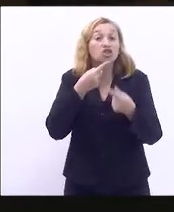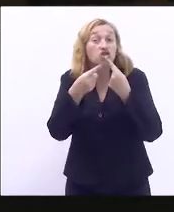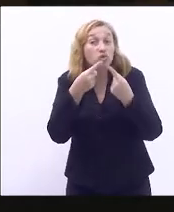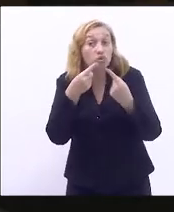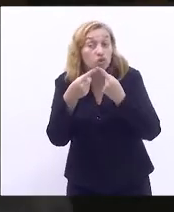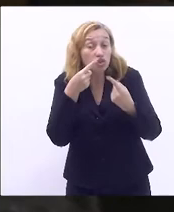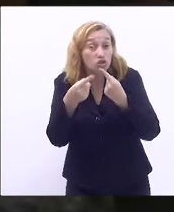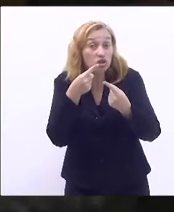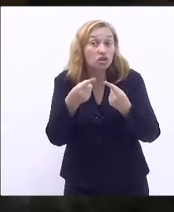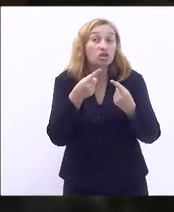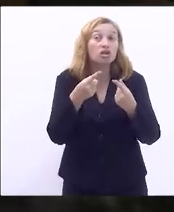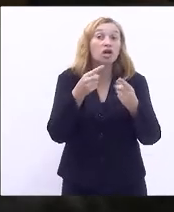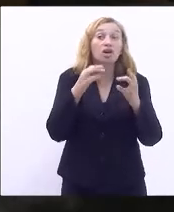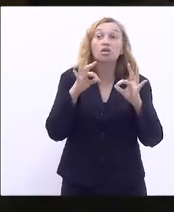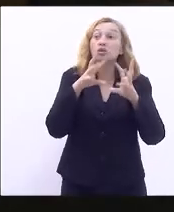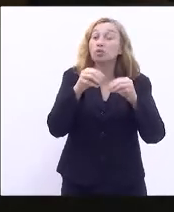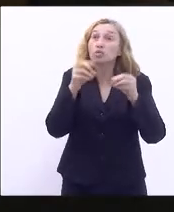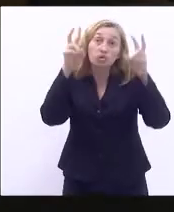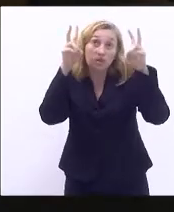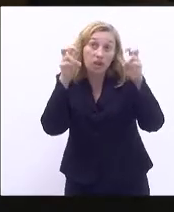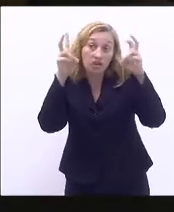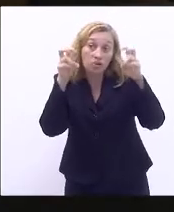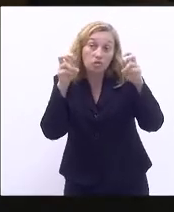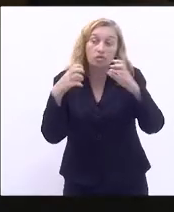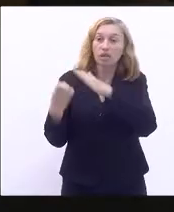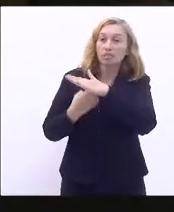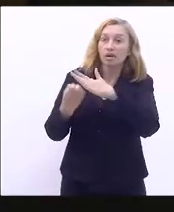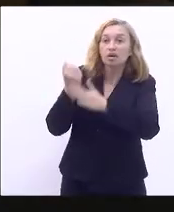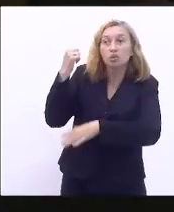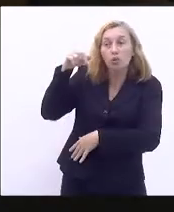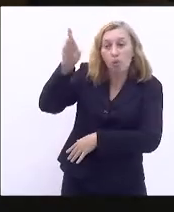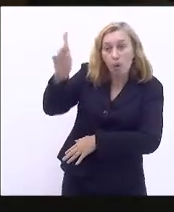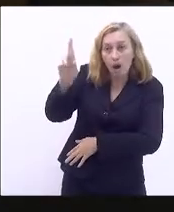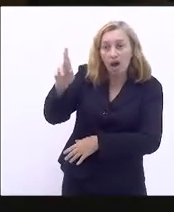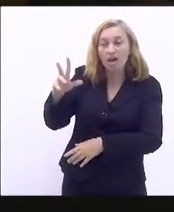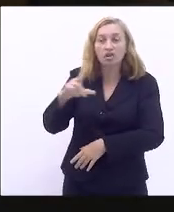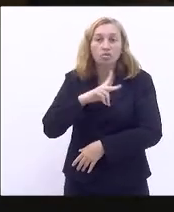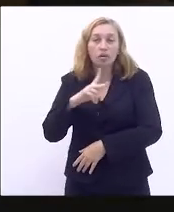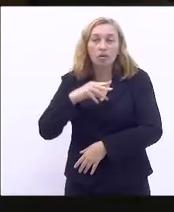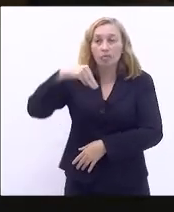dos efluentes da empresa, da questão do ar e do próprio